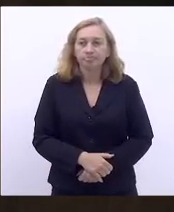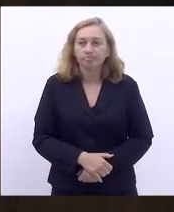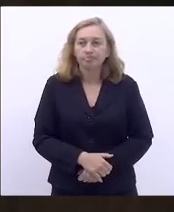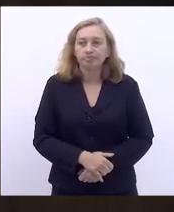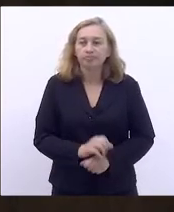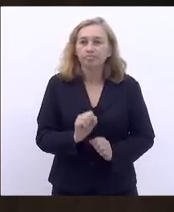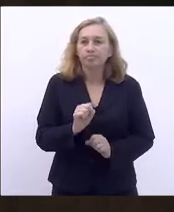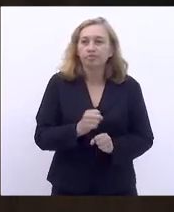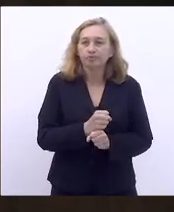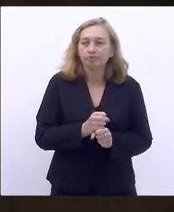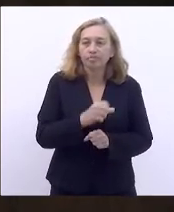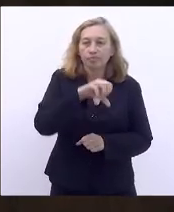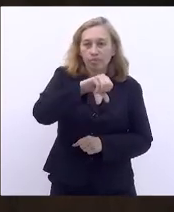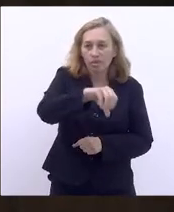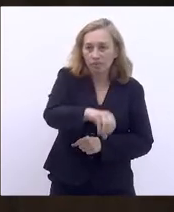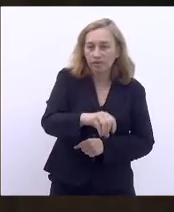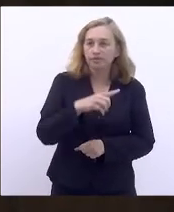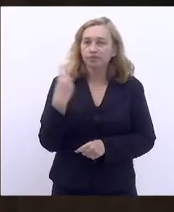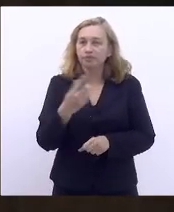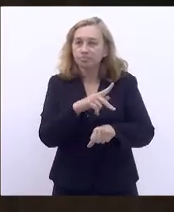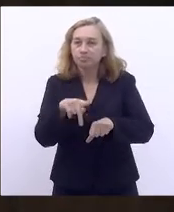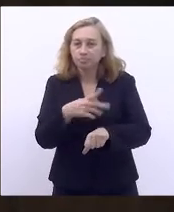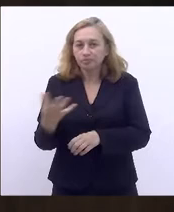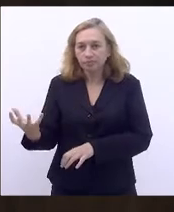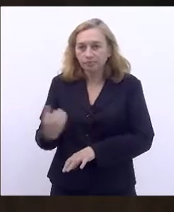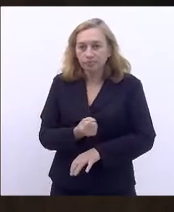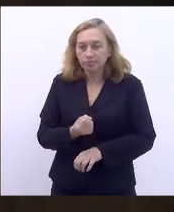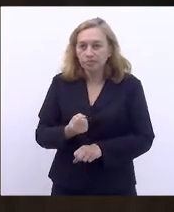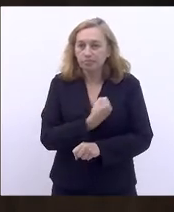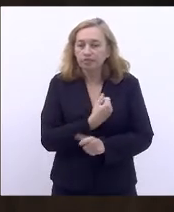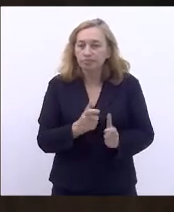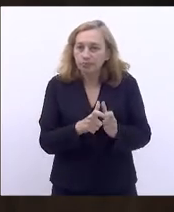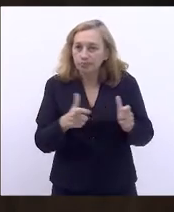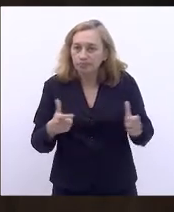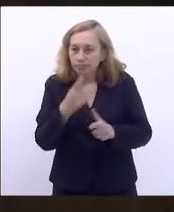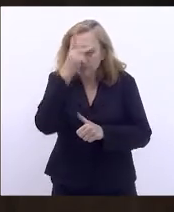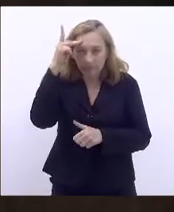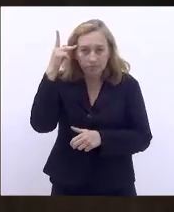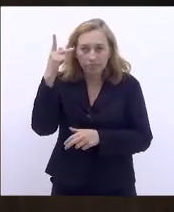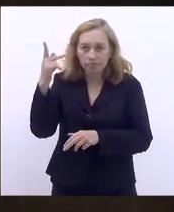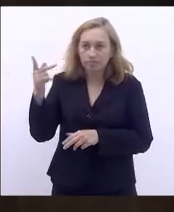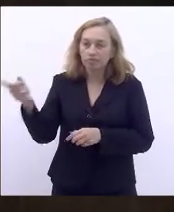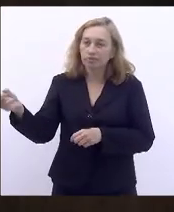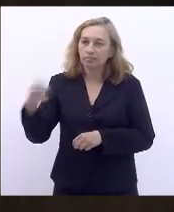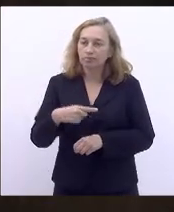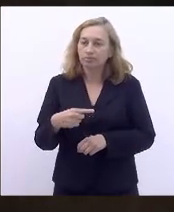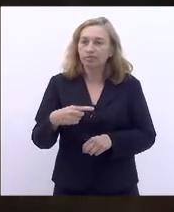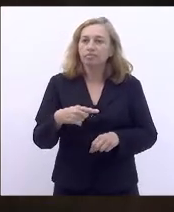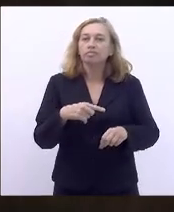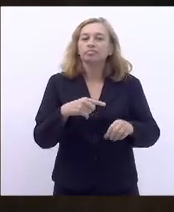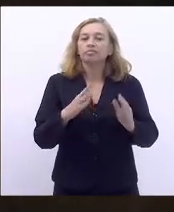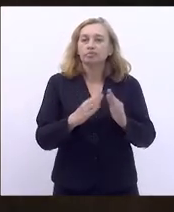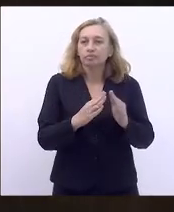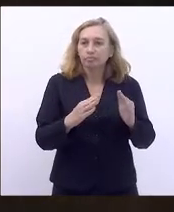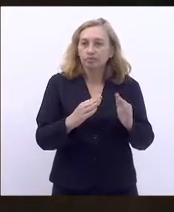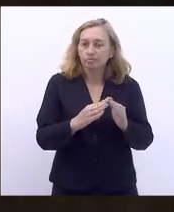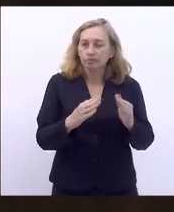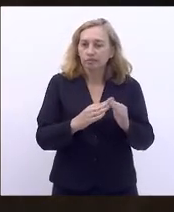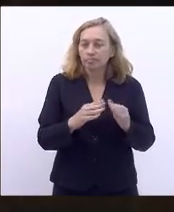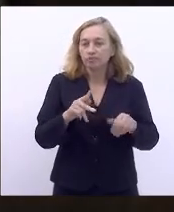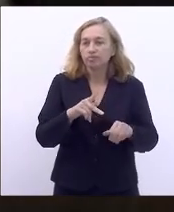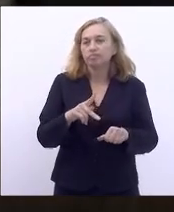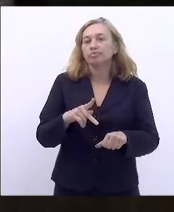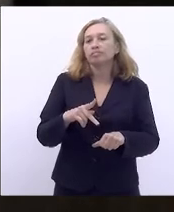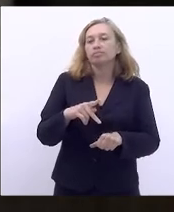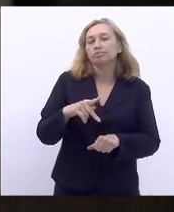década de 90, o nosso país recebe um fluxo grande de imigrantes angolanos, advindos da guerra civil que ocorria